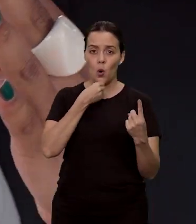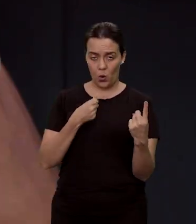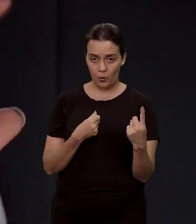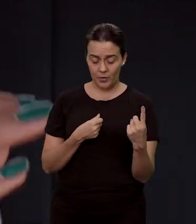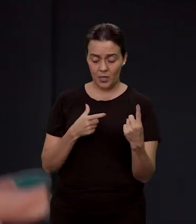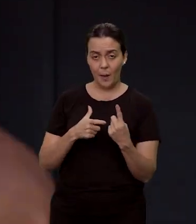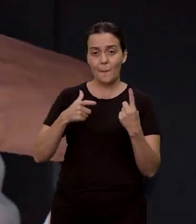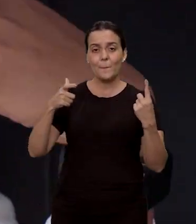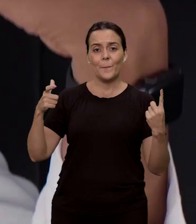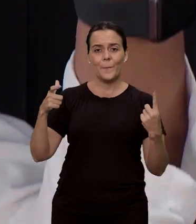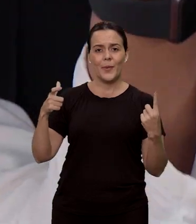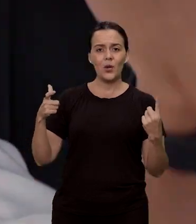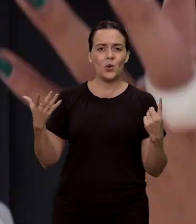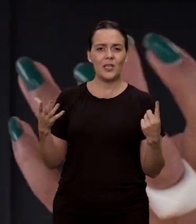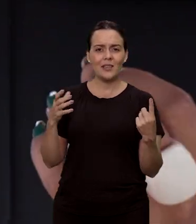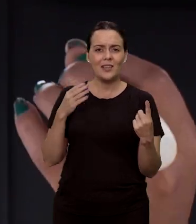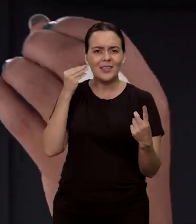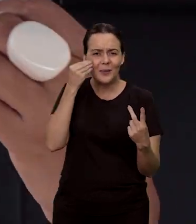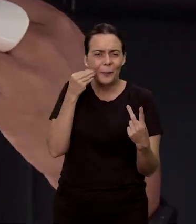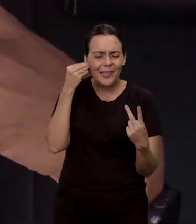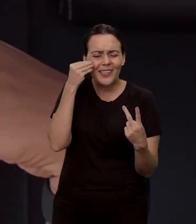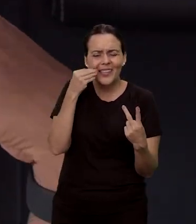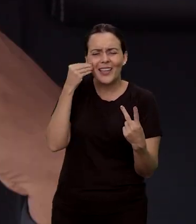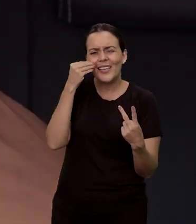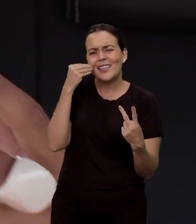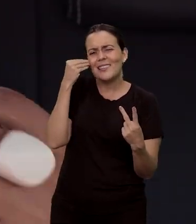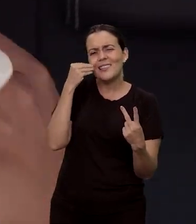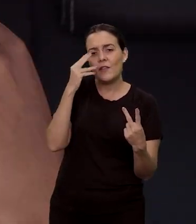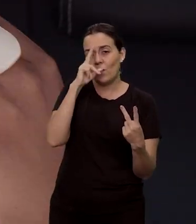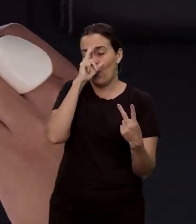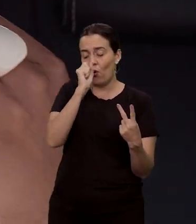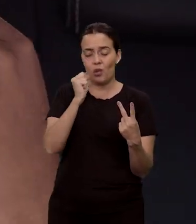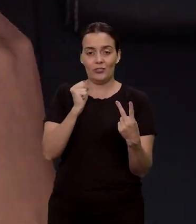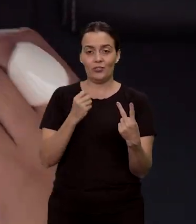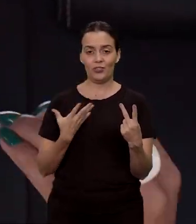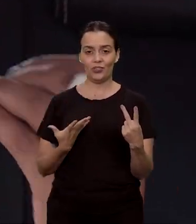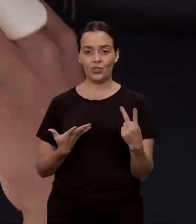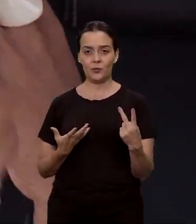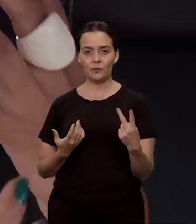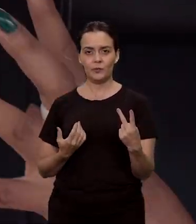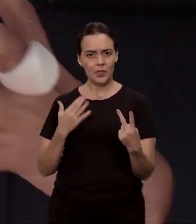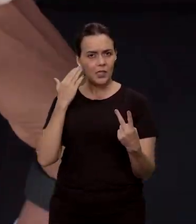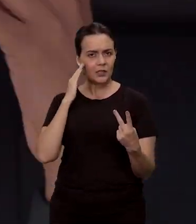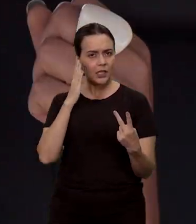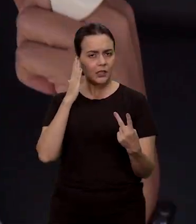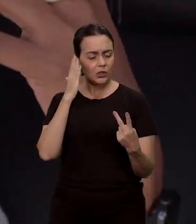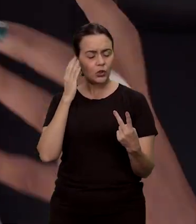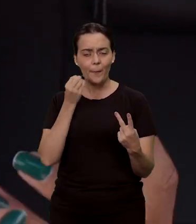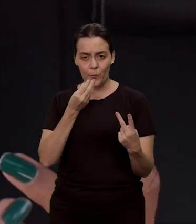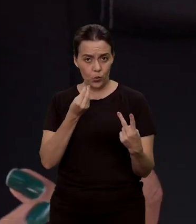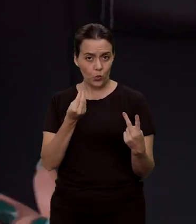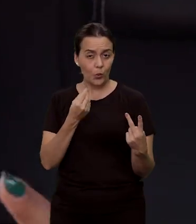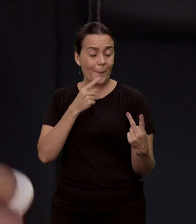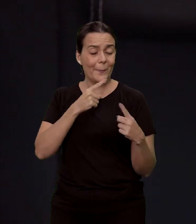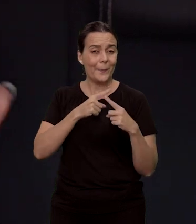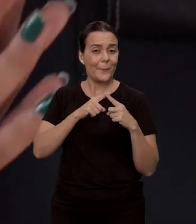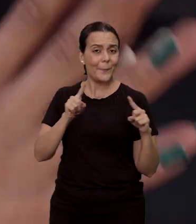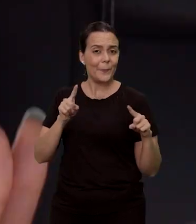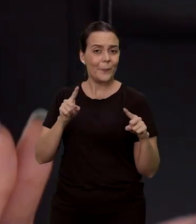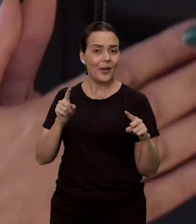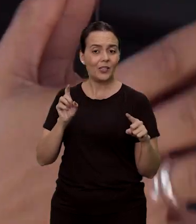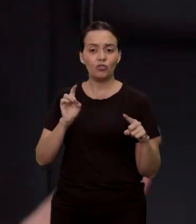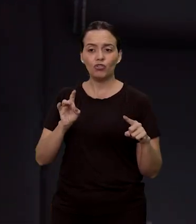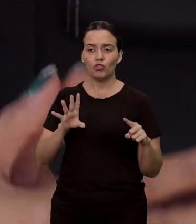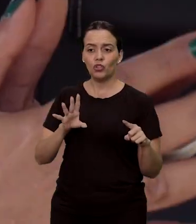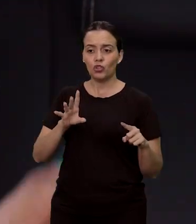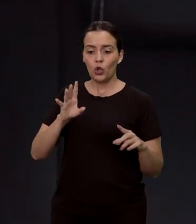era majoritariamente pessoas muito experientes, de pessoas que entendem e precisam ser valorizadas, mas não